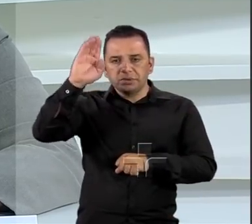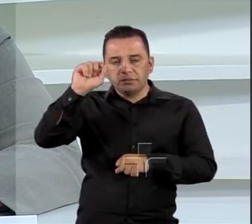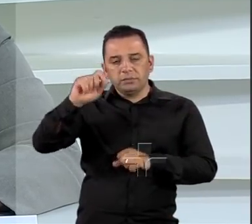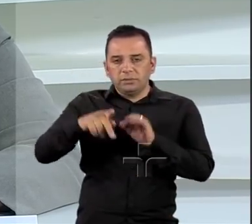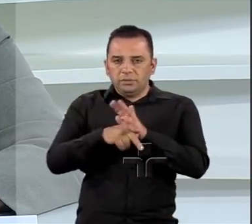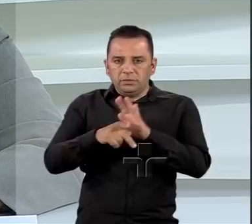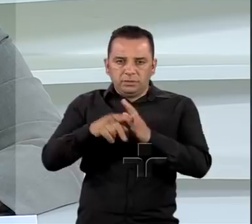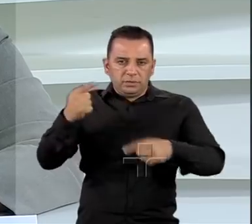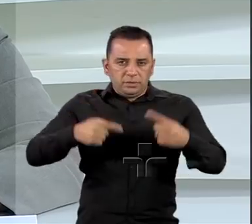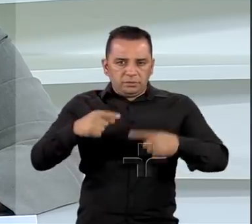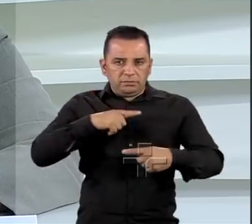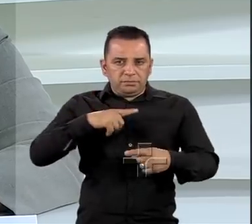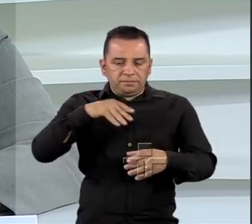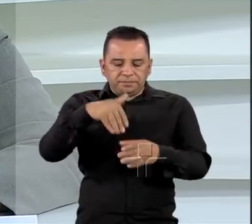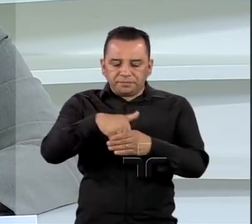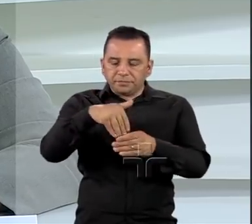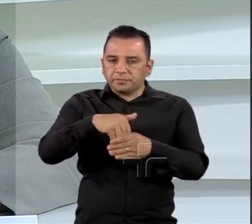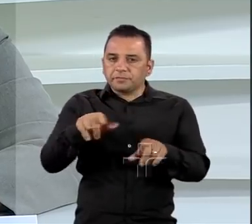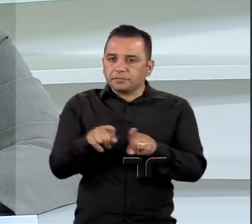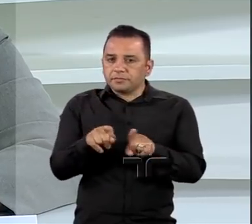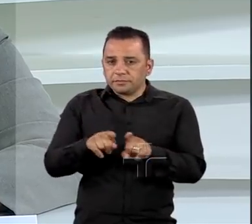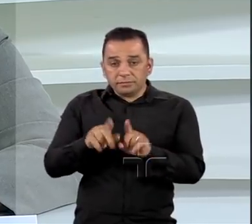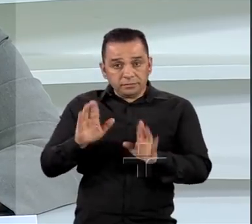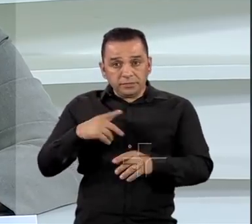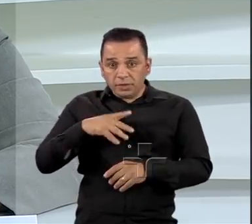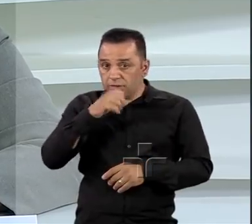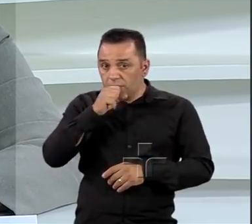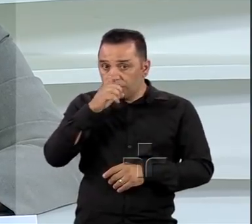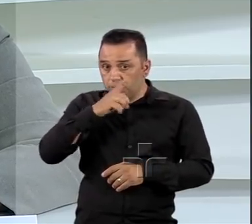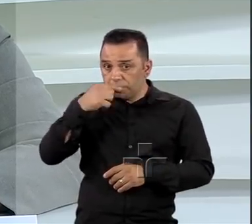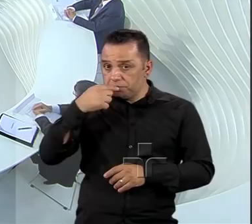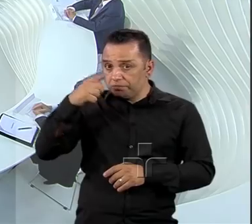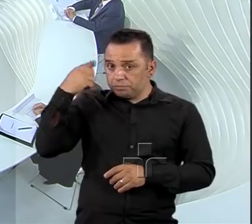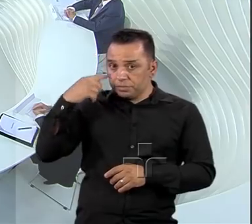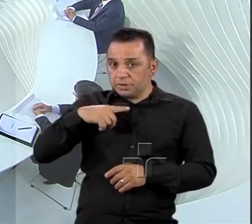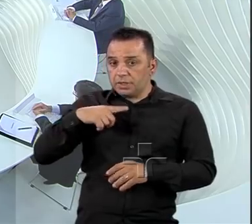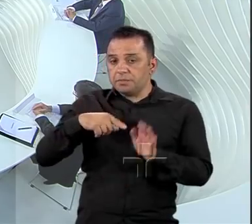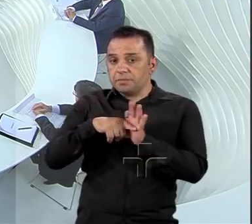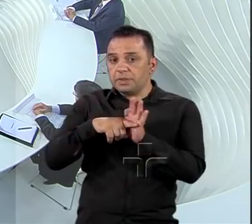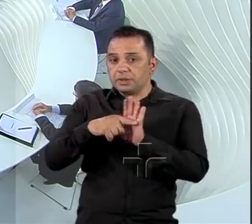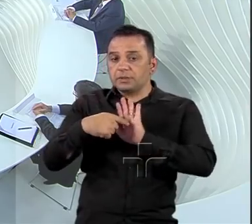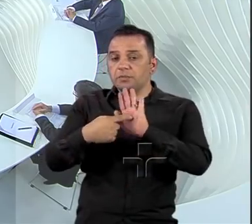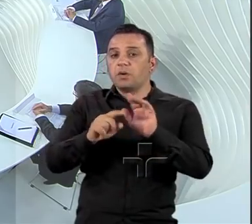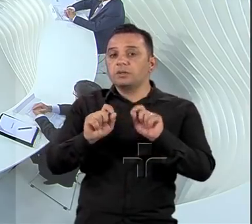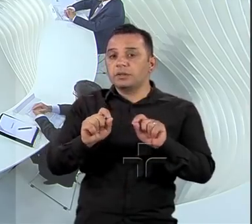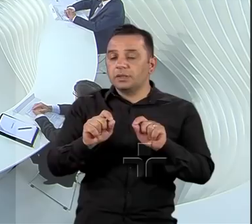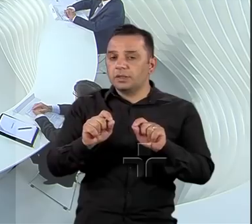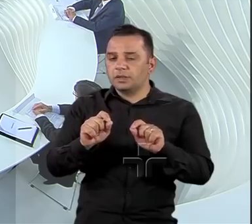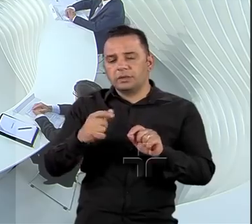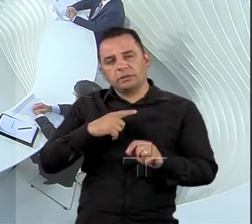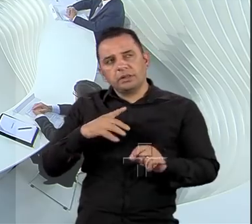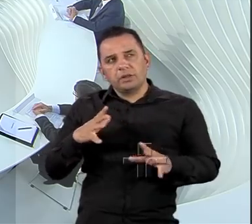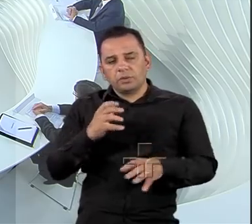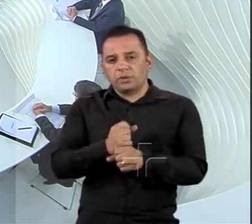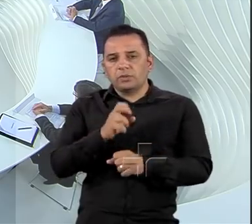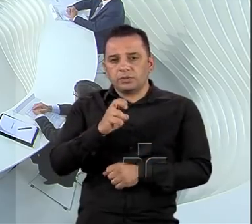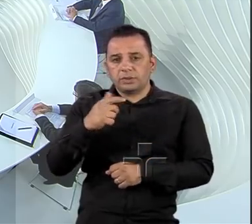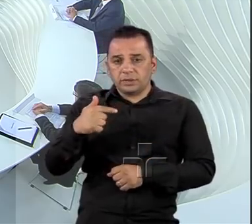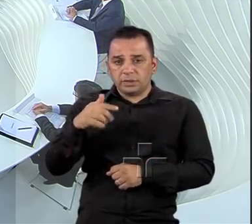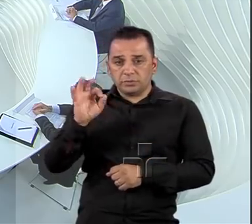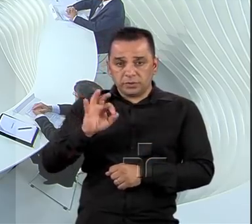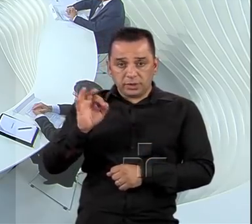E recentemente, nesse final de semana, foi divulgada também uma pesquisa que mostra que nada mais, nada menos que 57%,